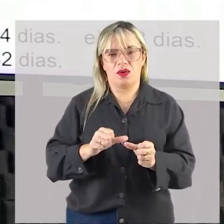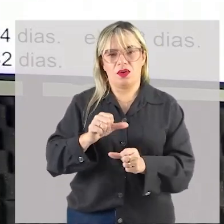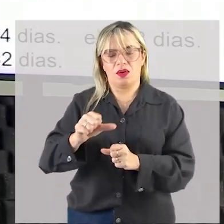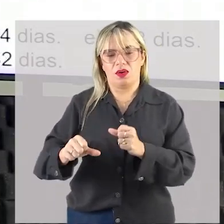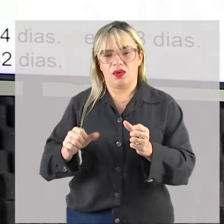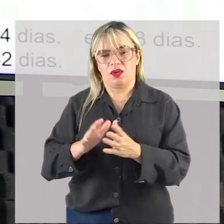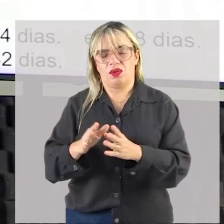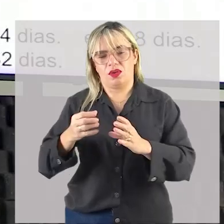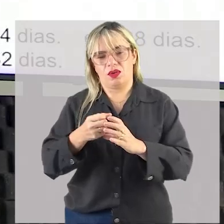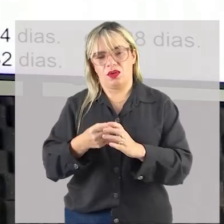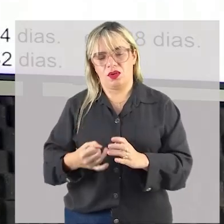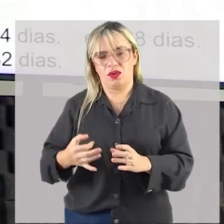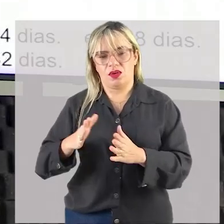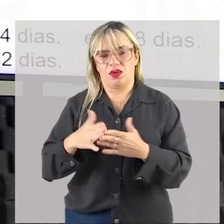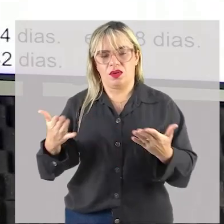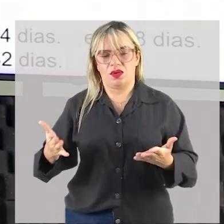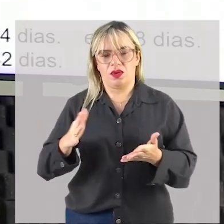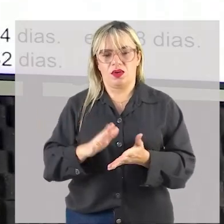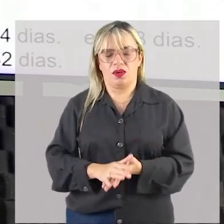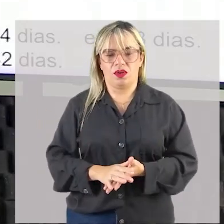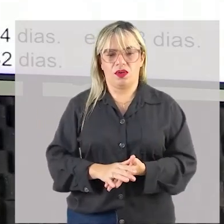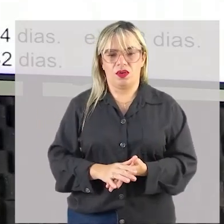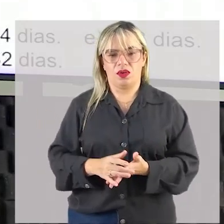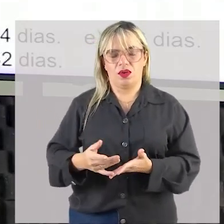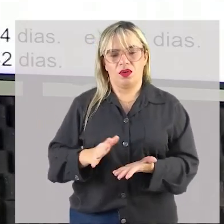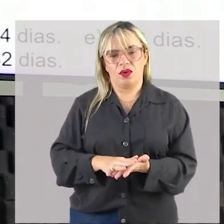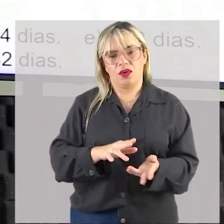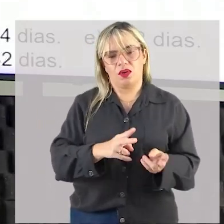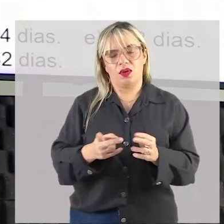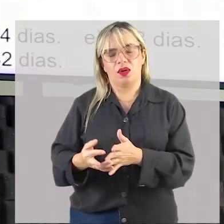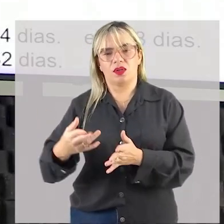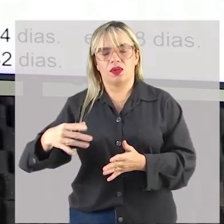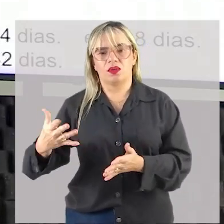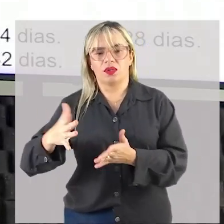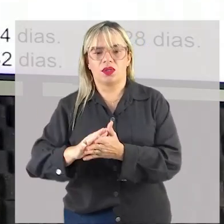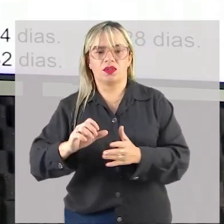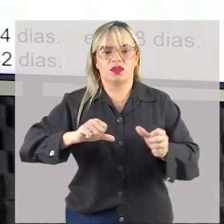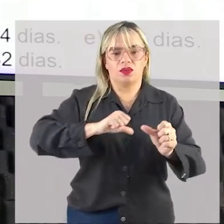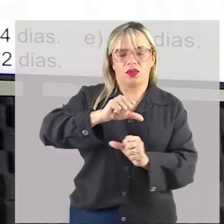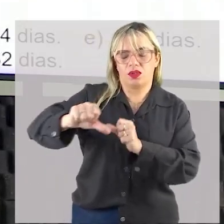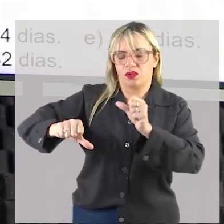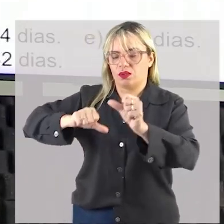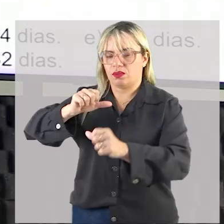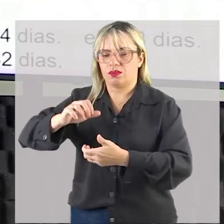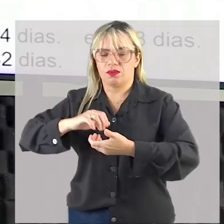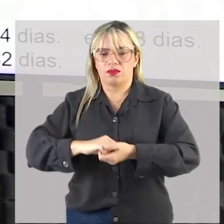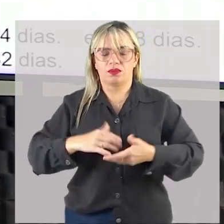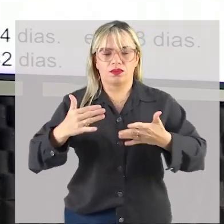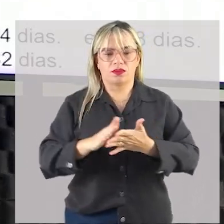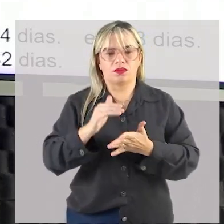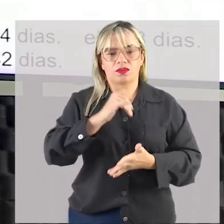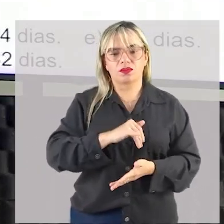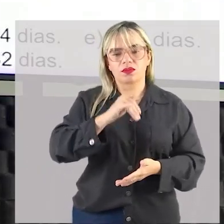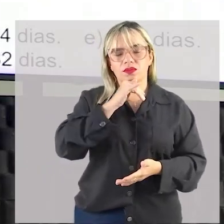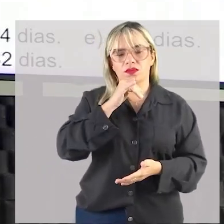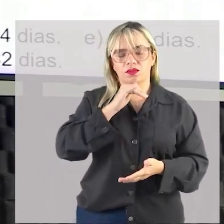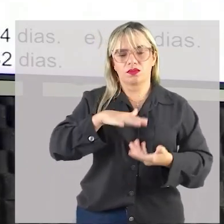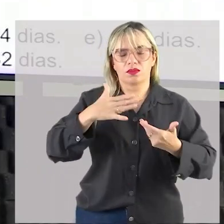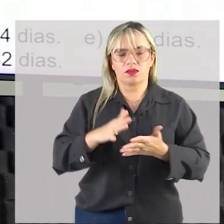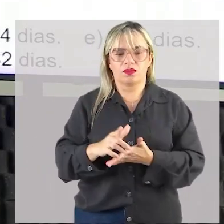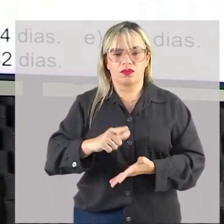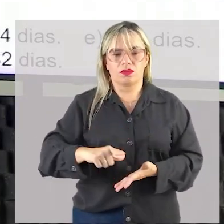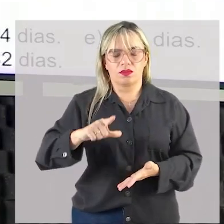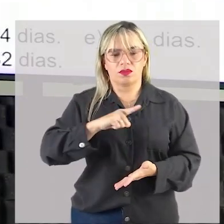elemento. Isso a gente chama de transmutação ou transformação. Então, por exemplo, vamos supor que você